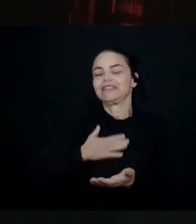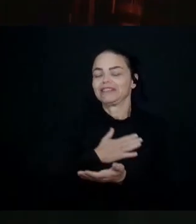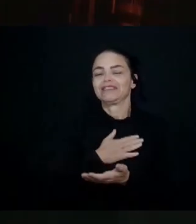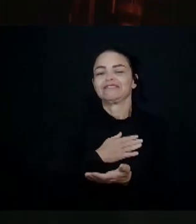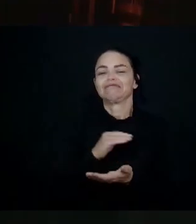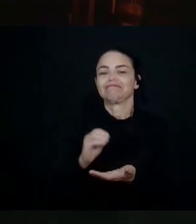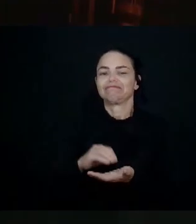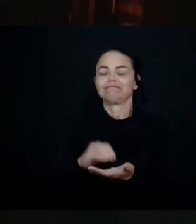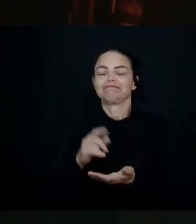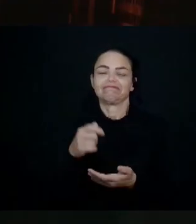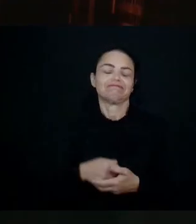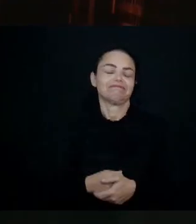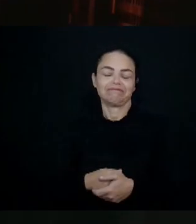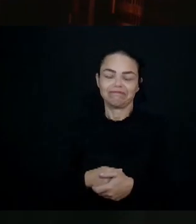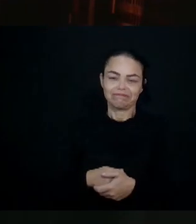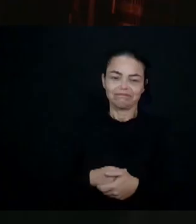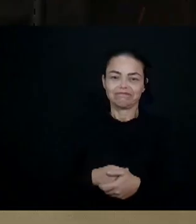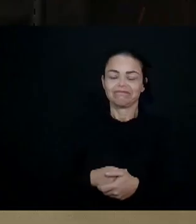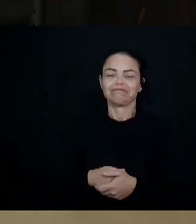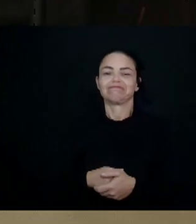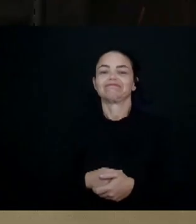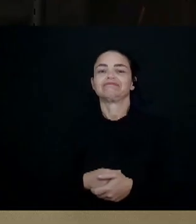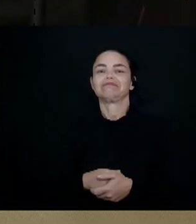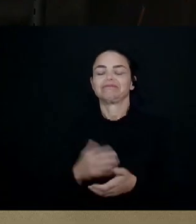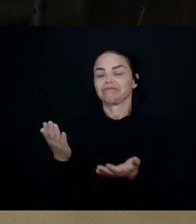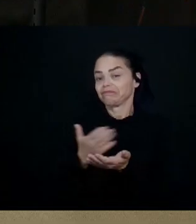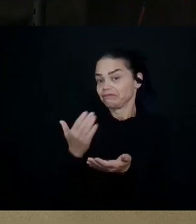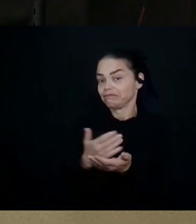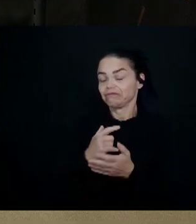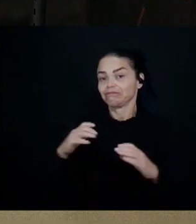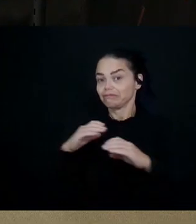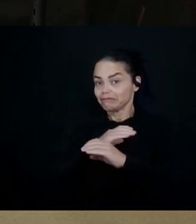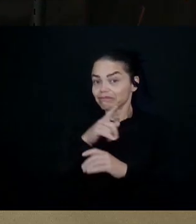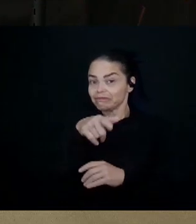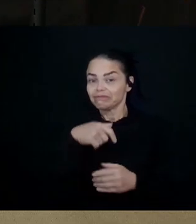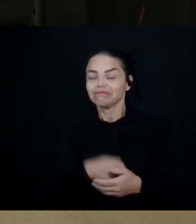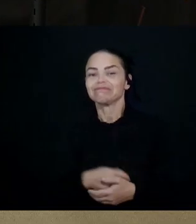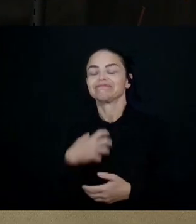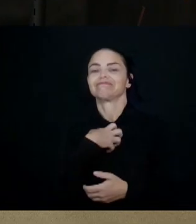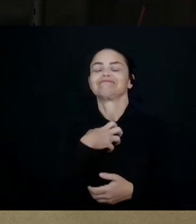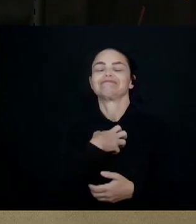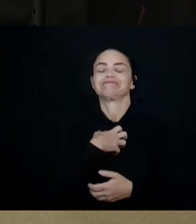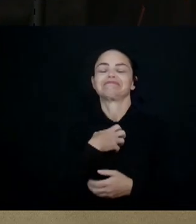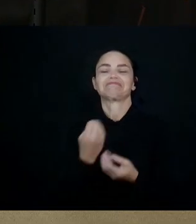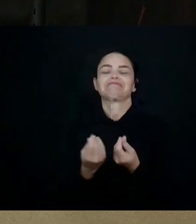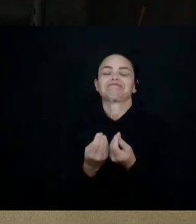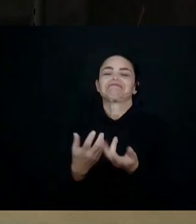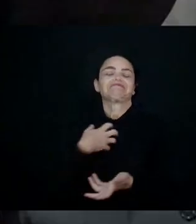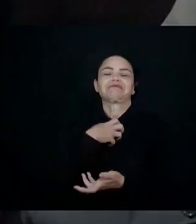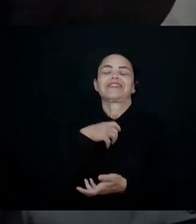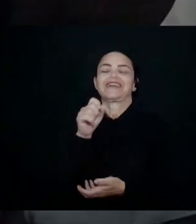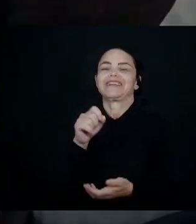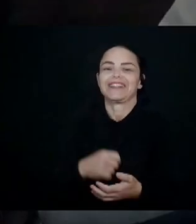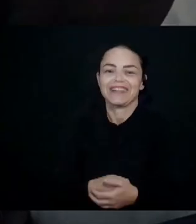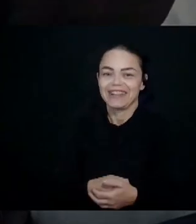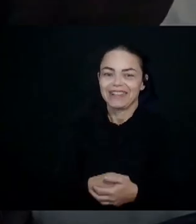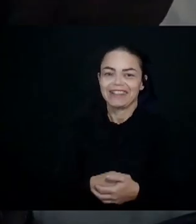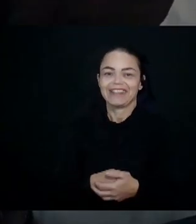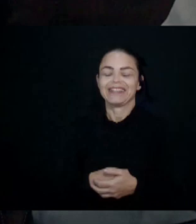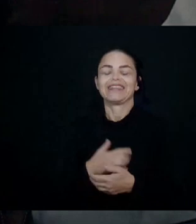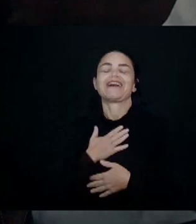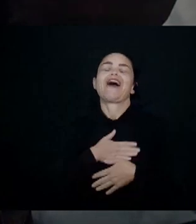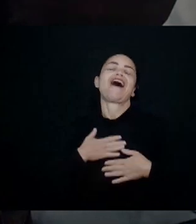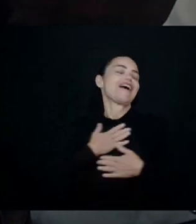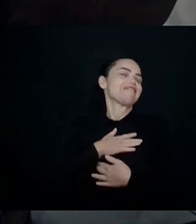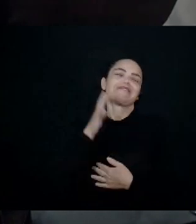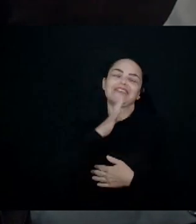quando você folheia os álbuns aí que você completou, assim, qual que é a sensação que você tem? O que você sente? Ah, dá uma nostalgia, né? Dá. Com